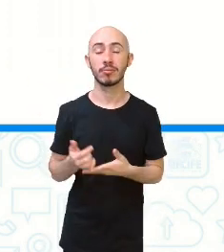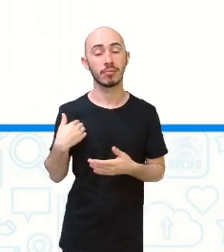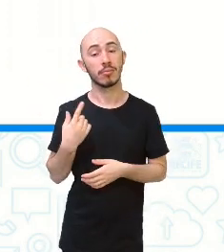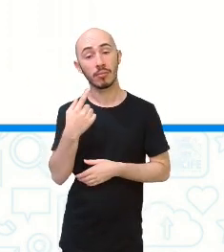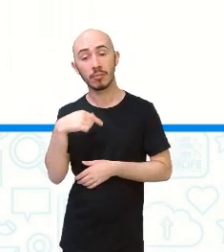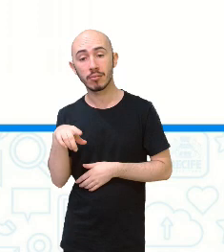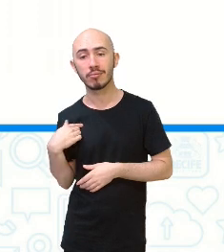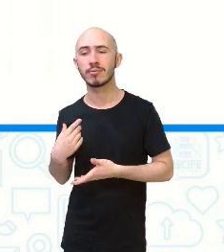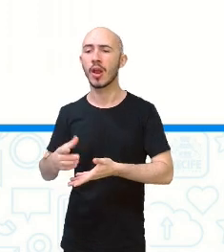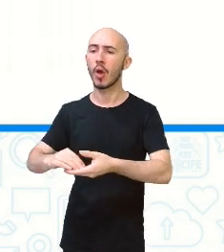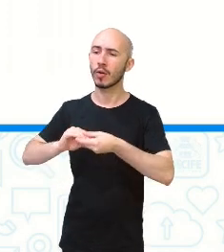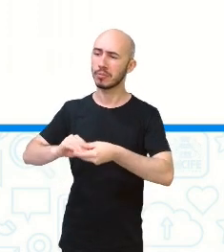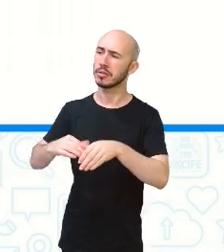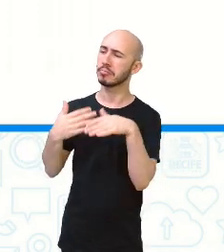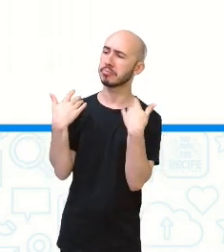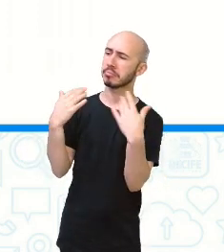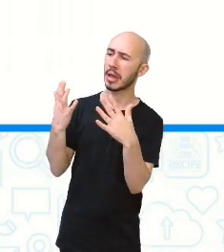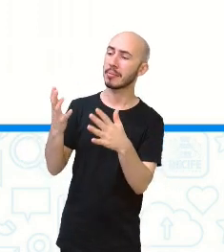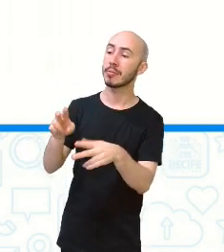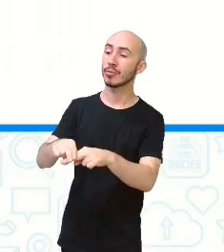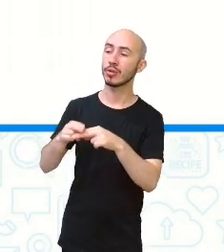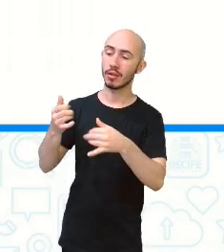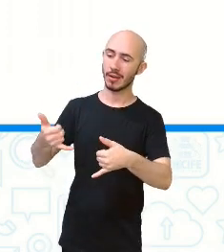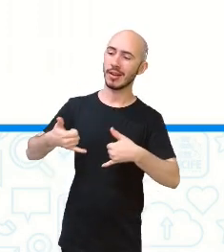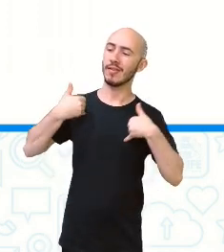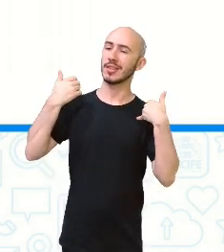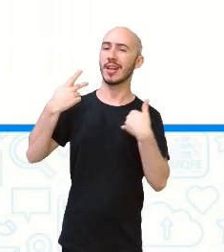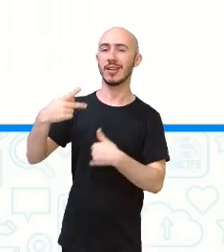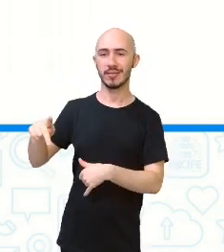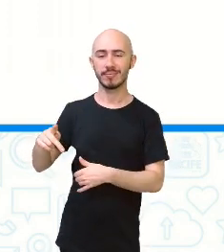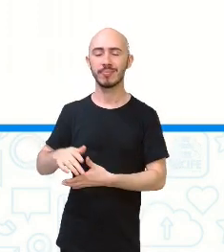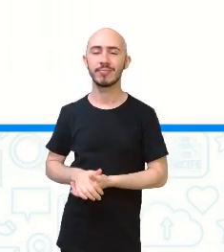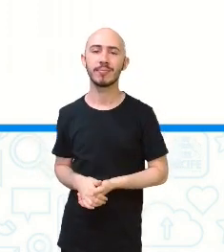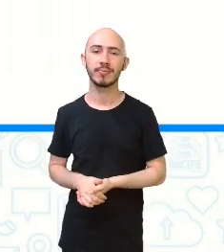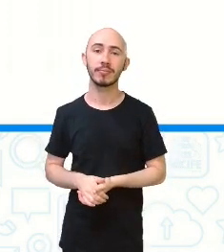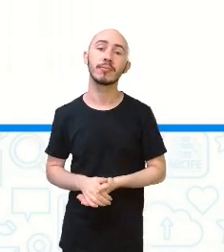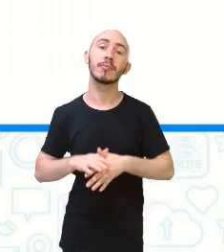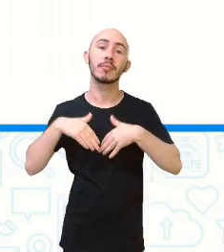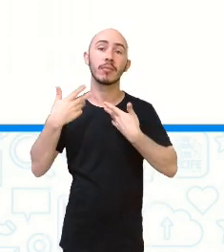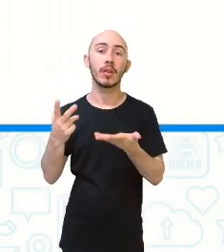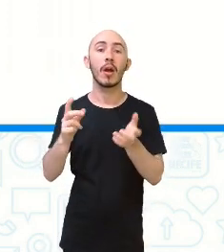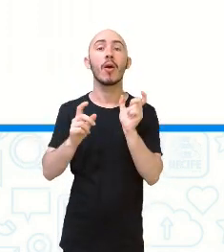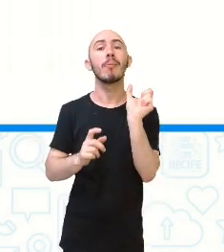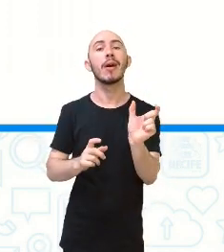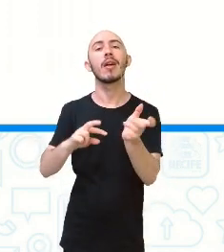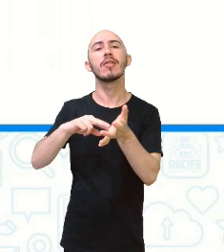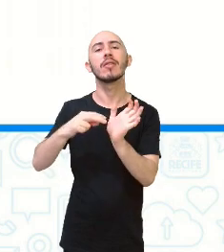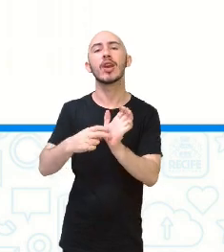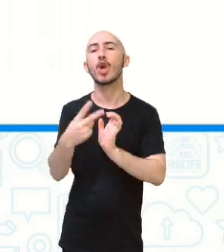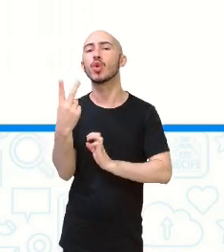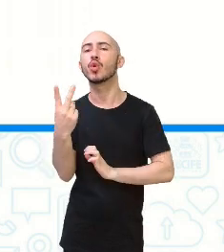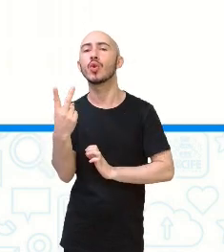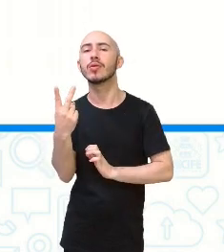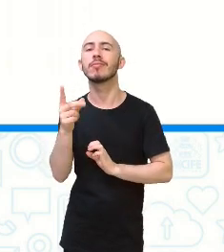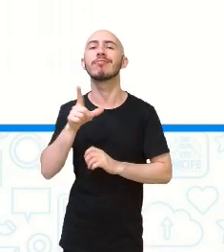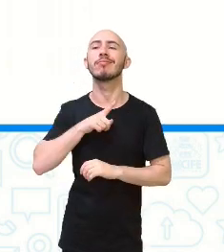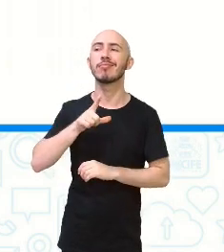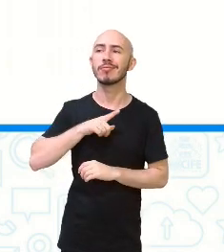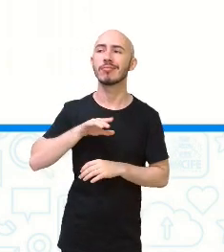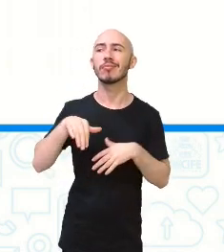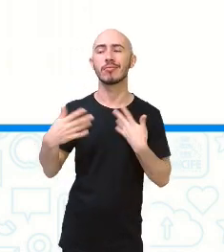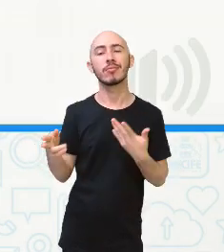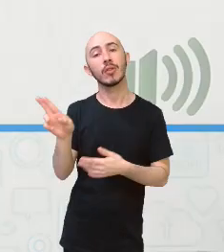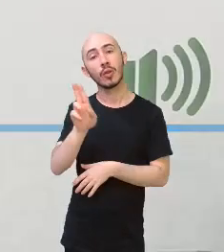seu aniversário. Então, veja só, 2 significados em uma mesma palavra. Né? Às vezes a gente usa